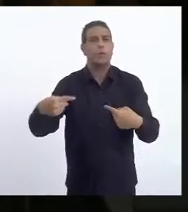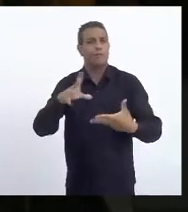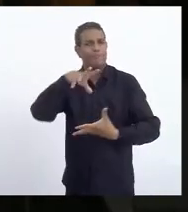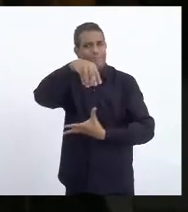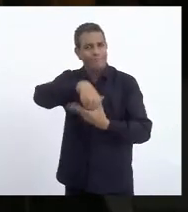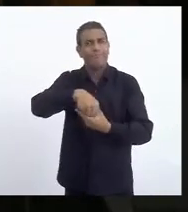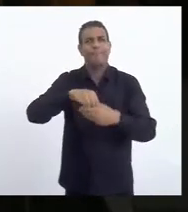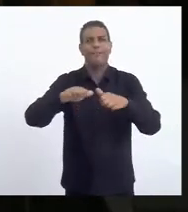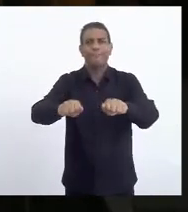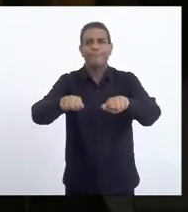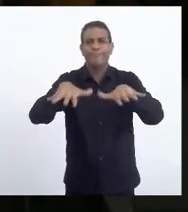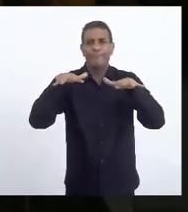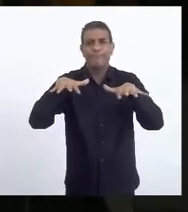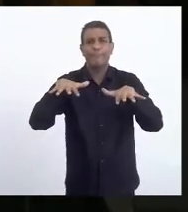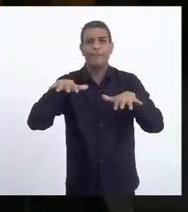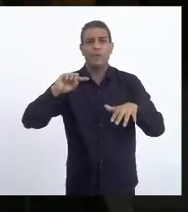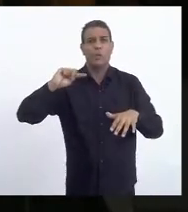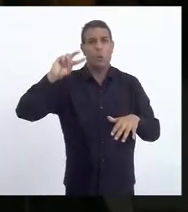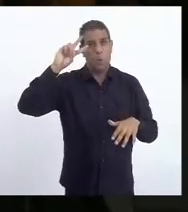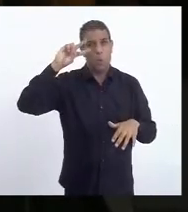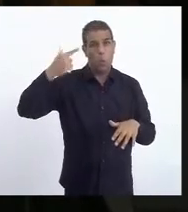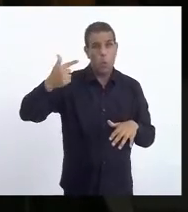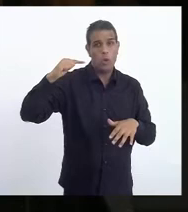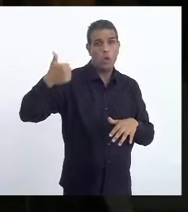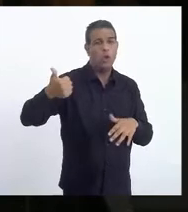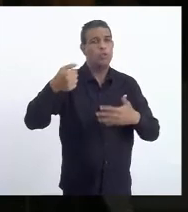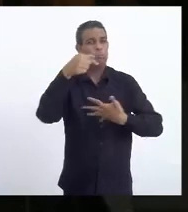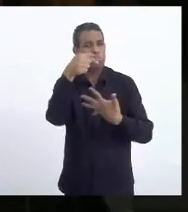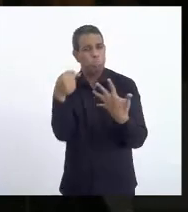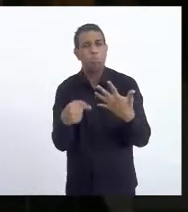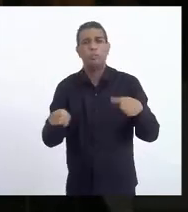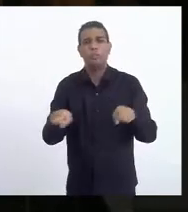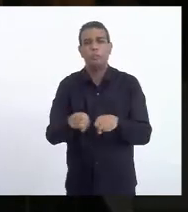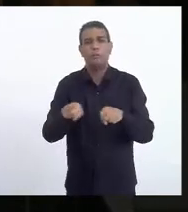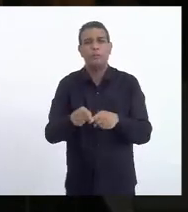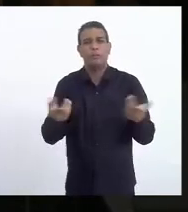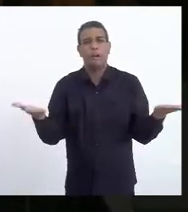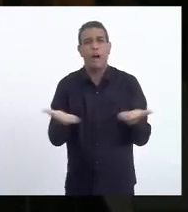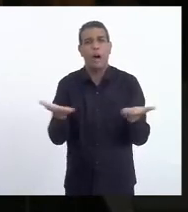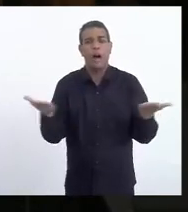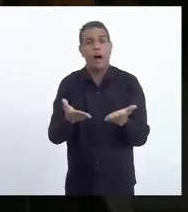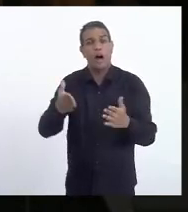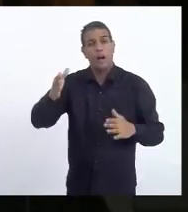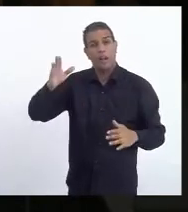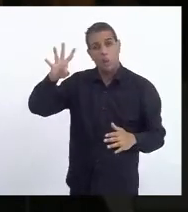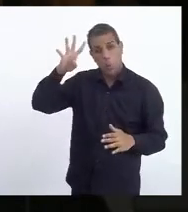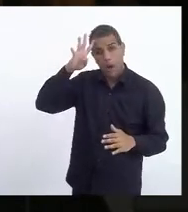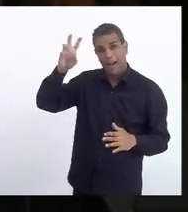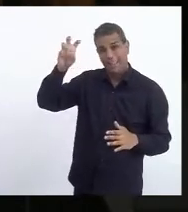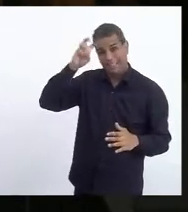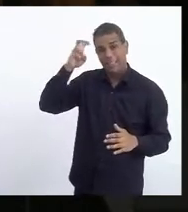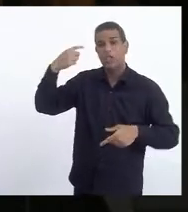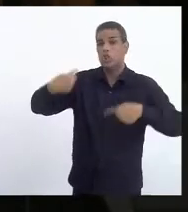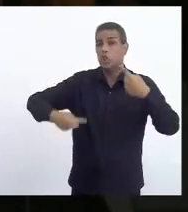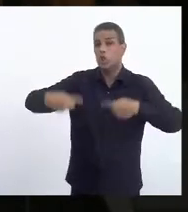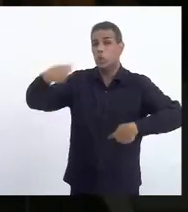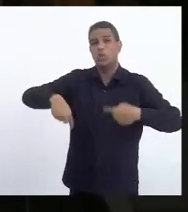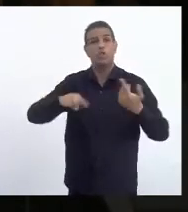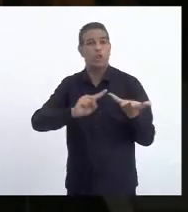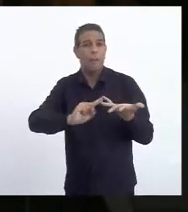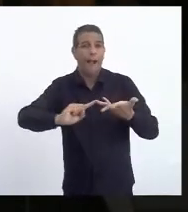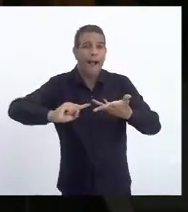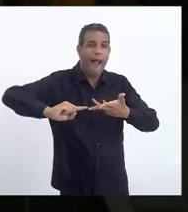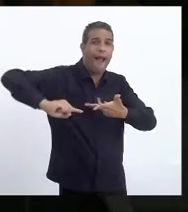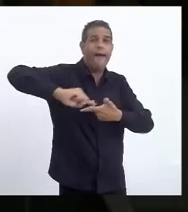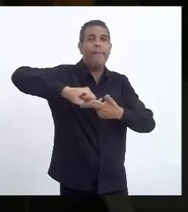de por dois dias consecutivos quarta e quinta-feira agora discutirmos